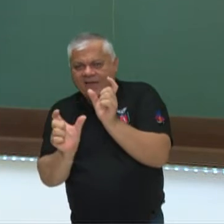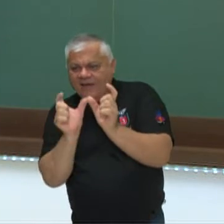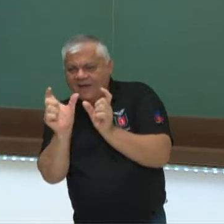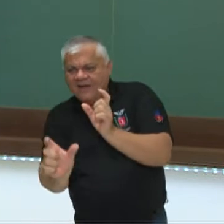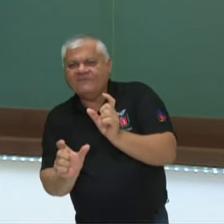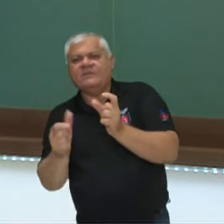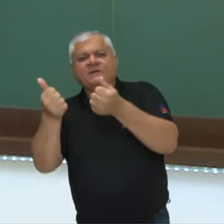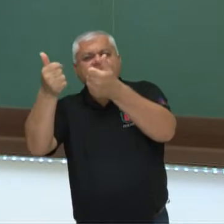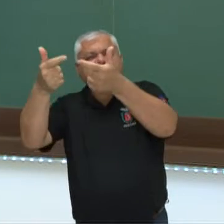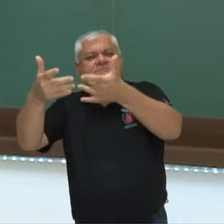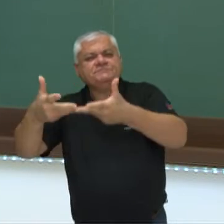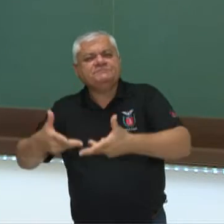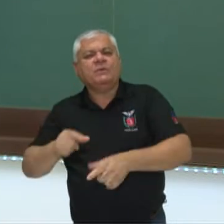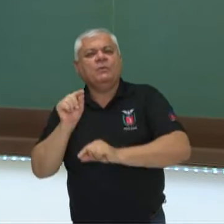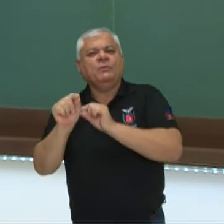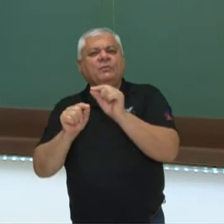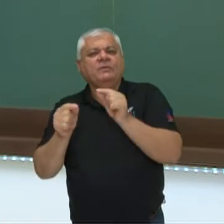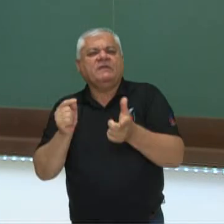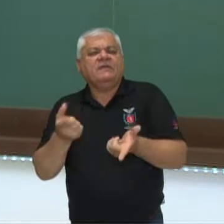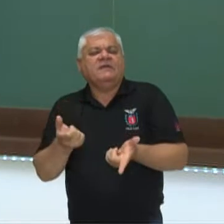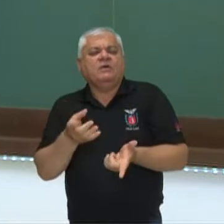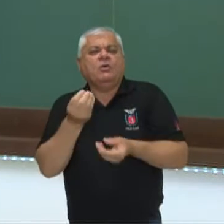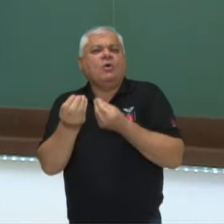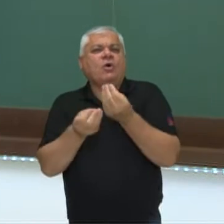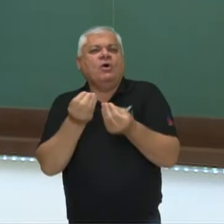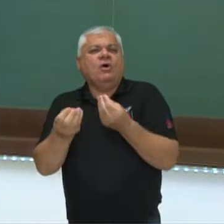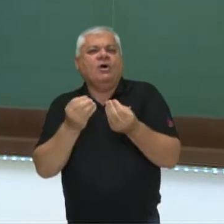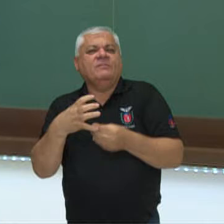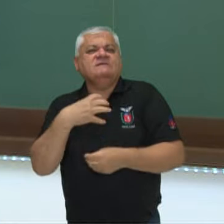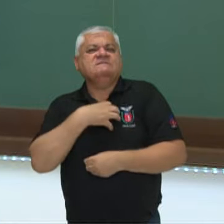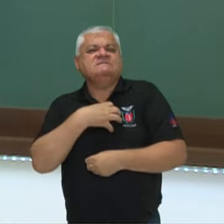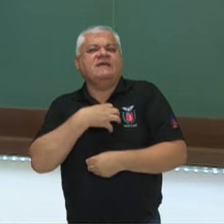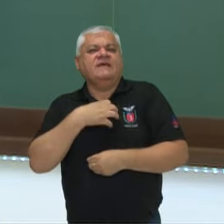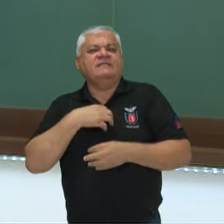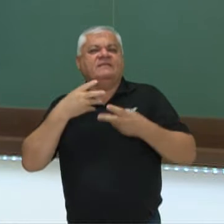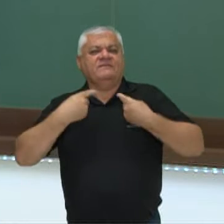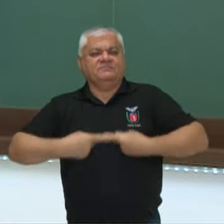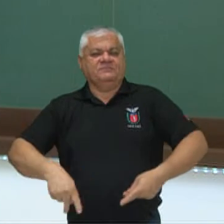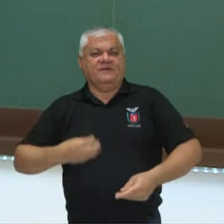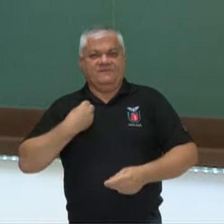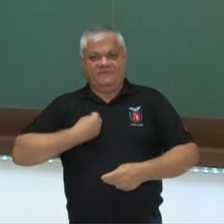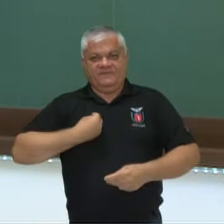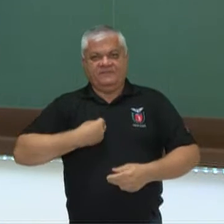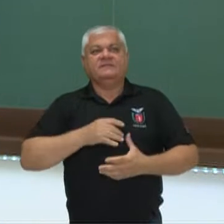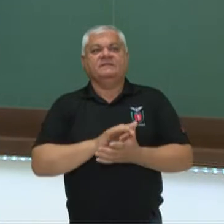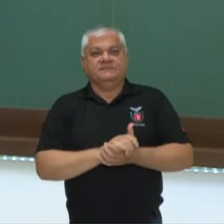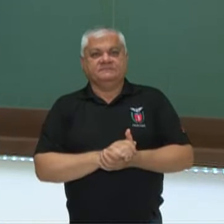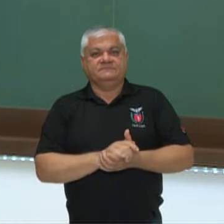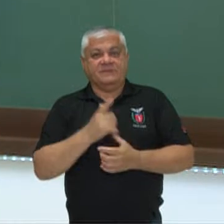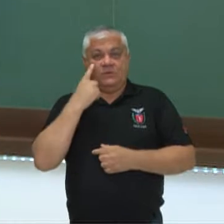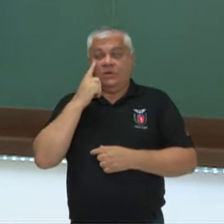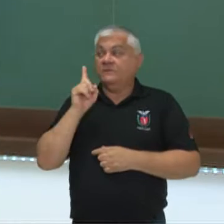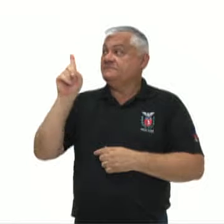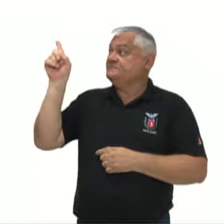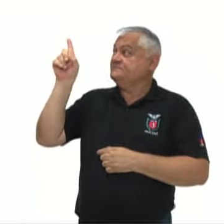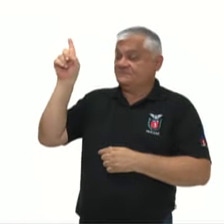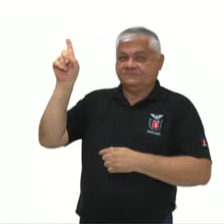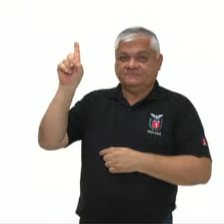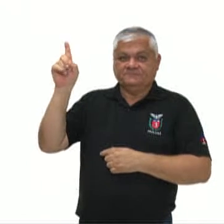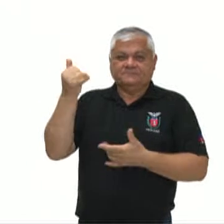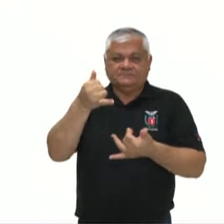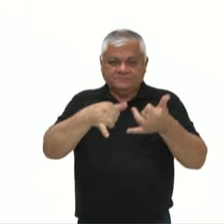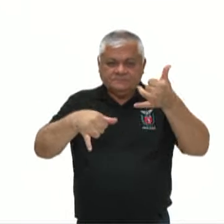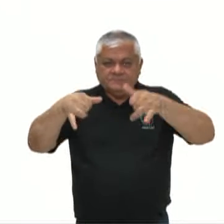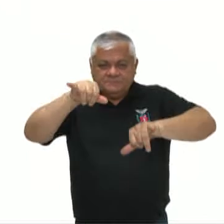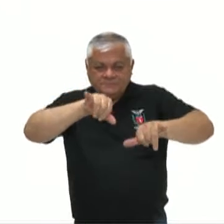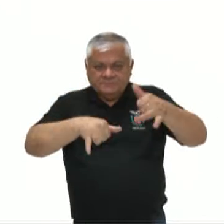para descrever friamente a natureza da vida, né? Atentem que nós temos na nossa iconografia